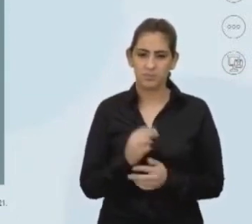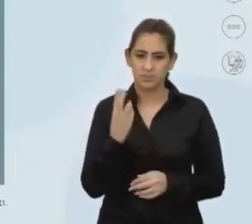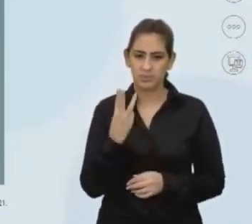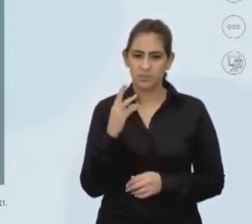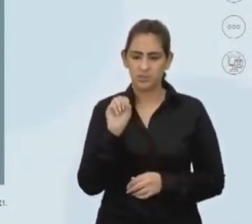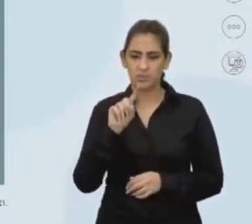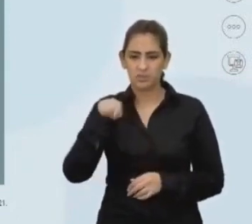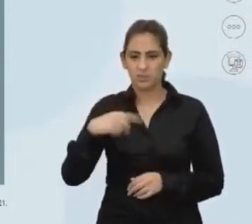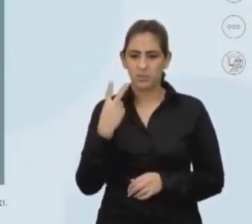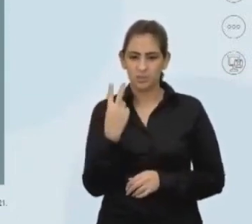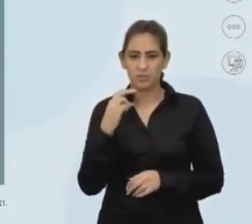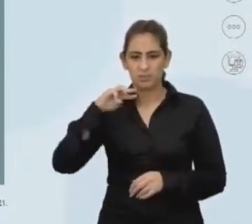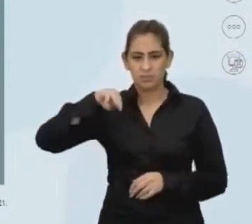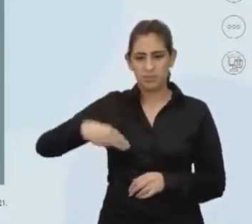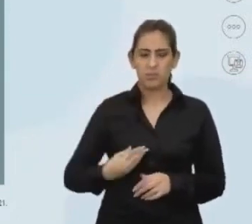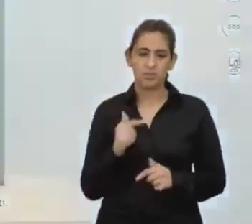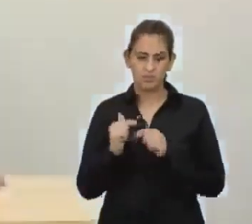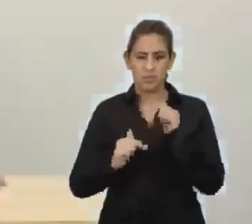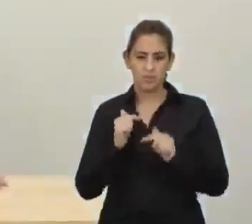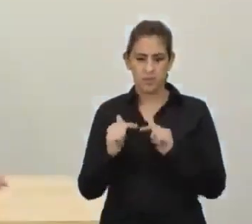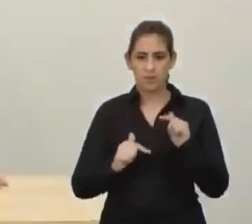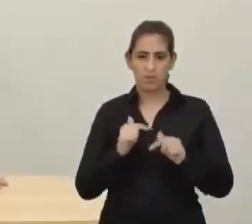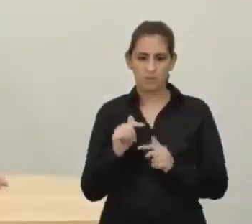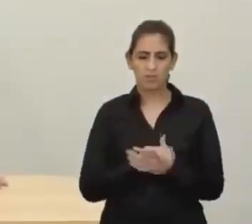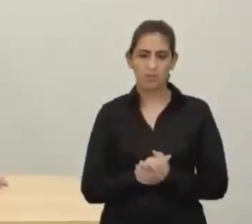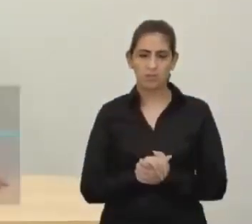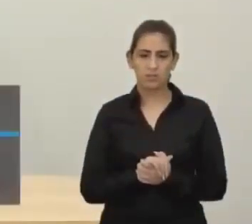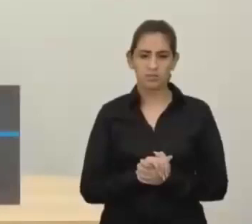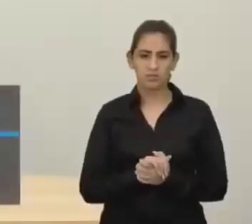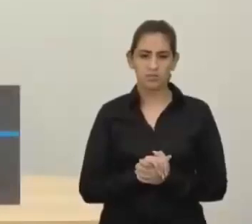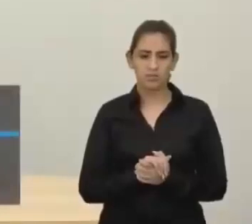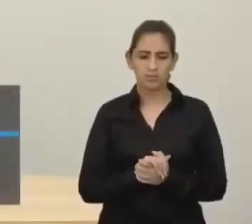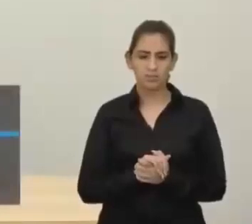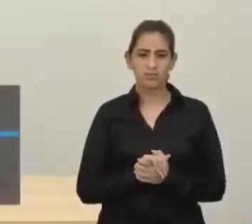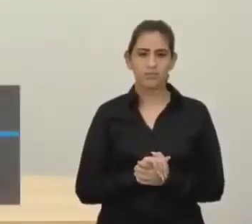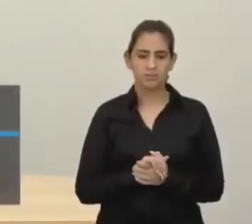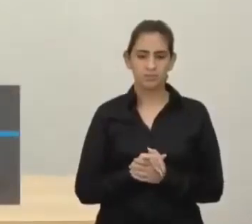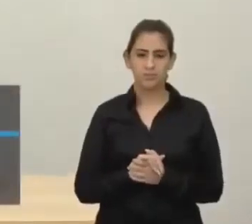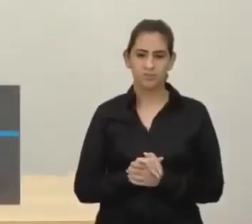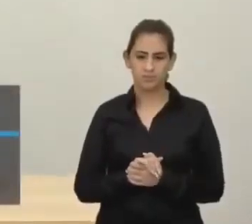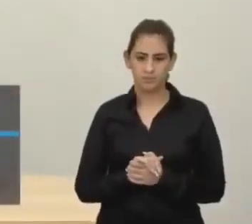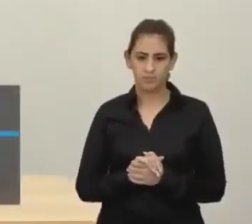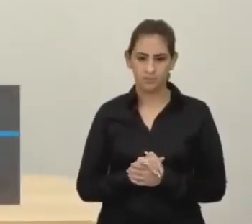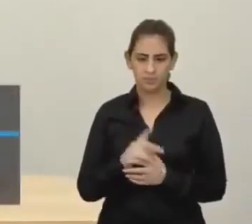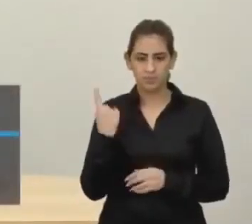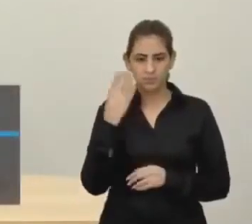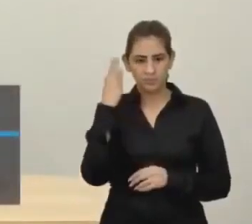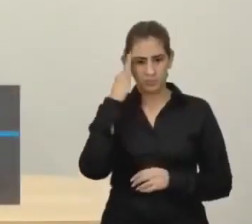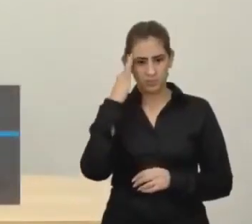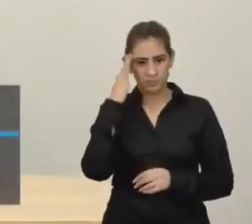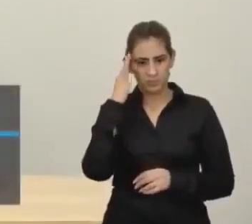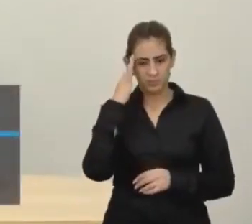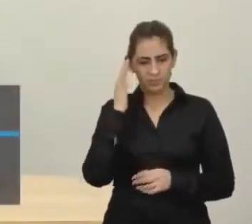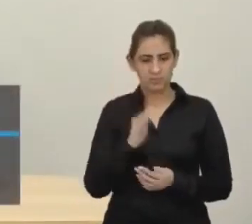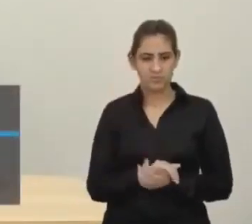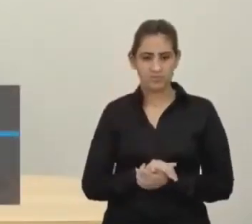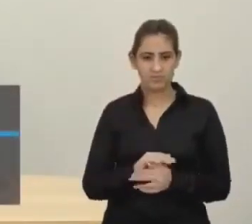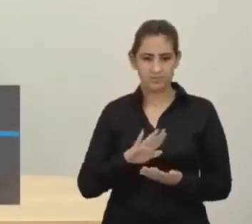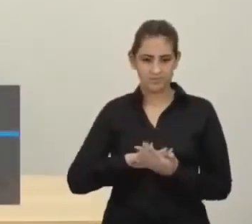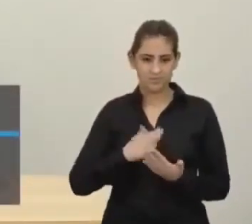38,2 milhões de trabalhadores informais né a gente sabe que existe uma burocracia muito grande aí para